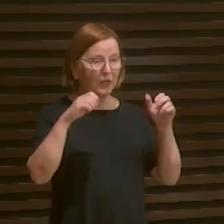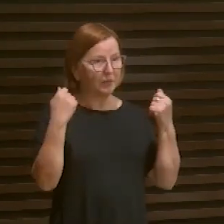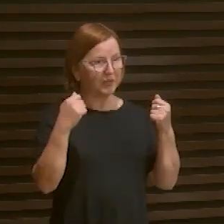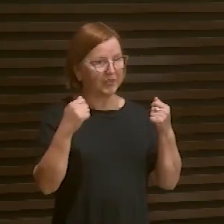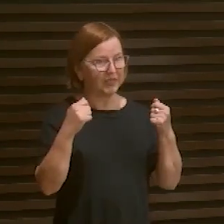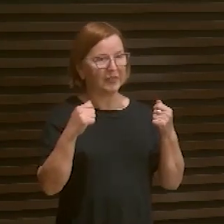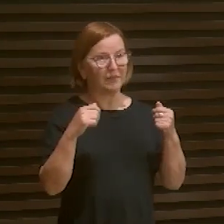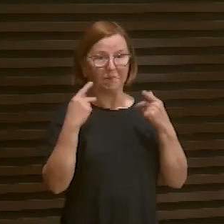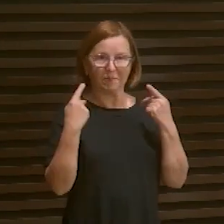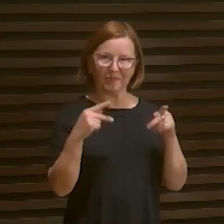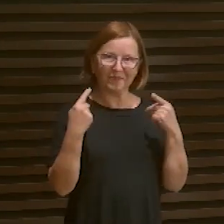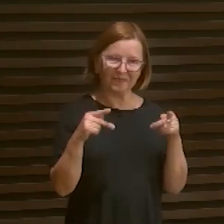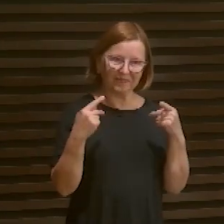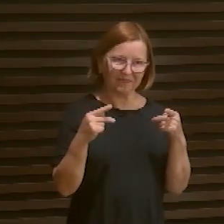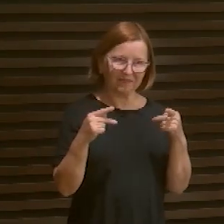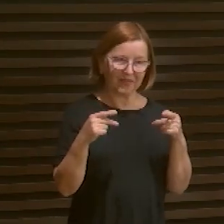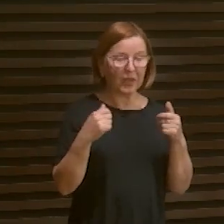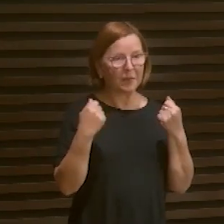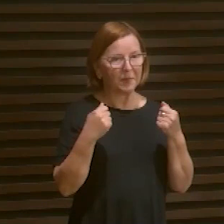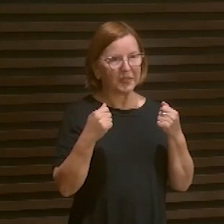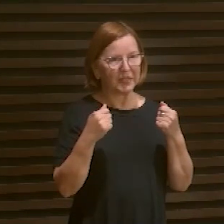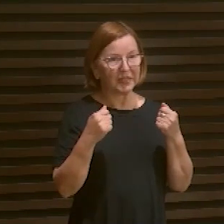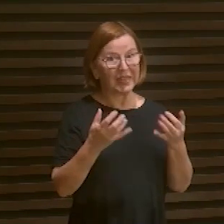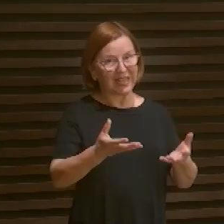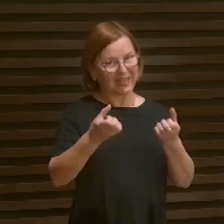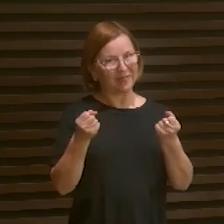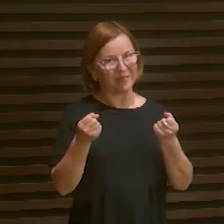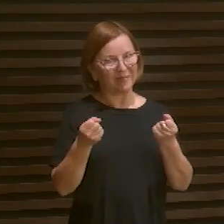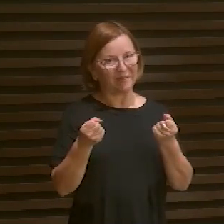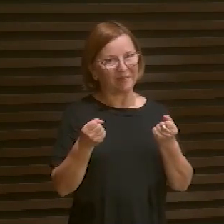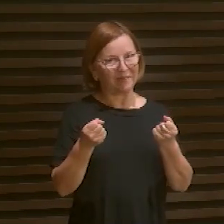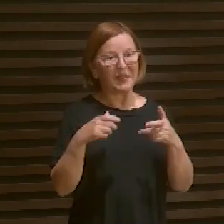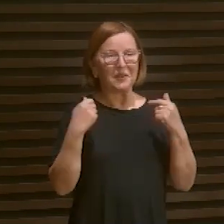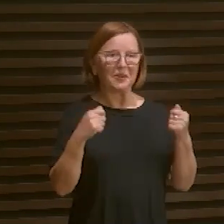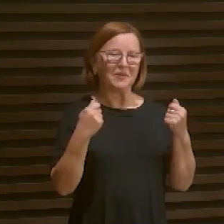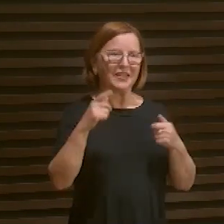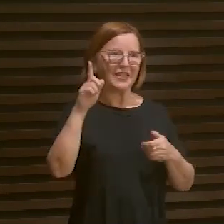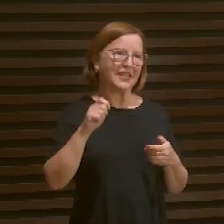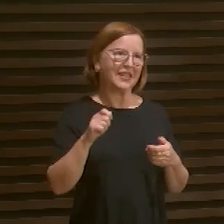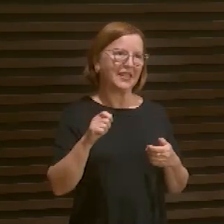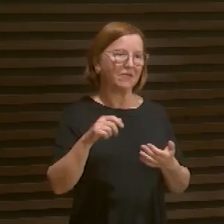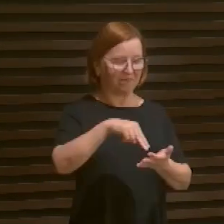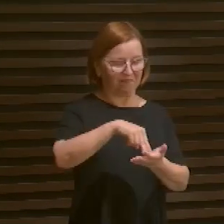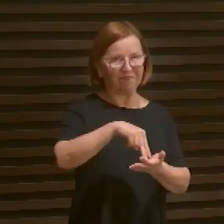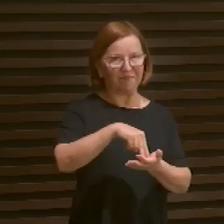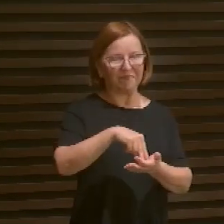ser pregado, precisa ser recebido e precisa ser